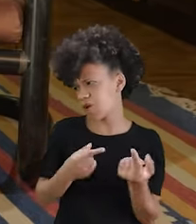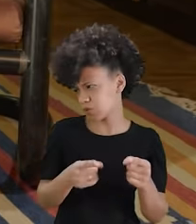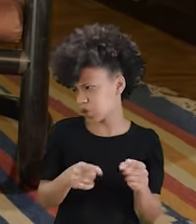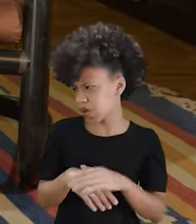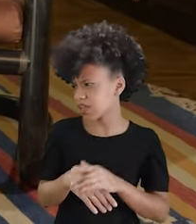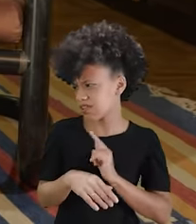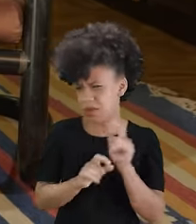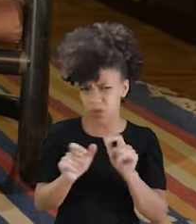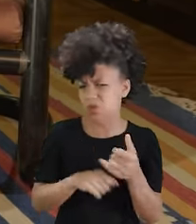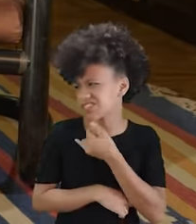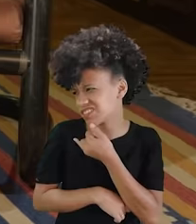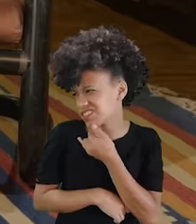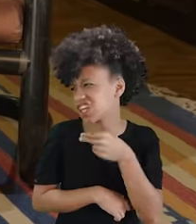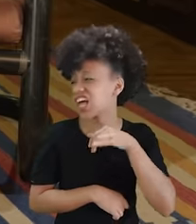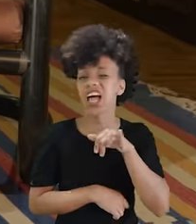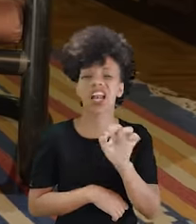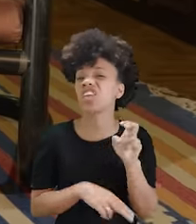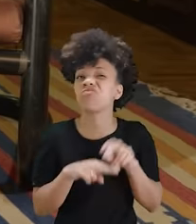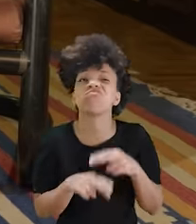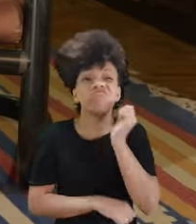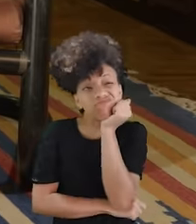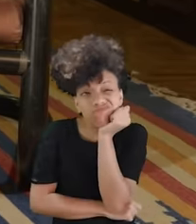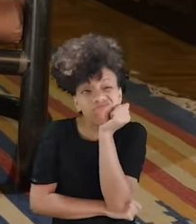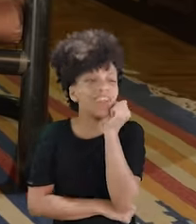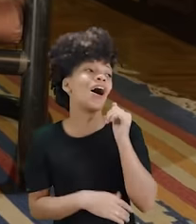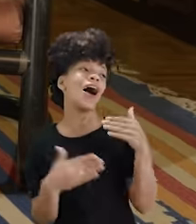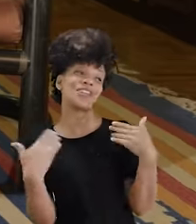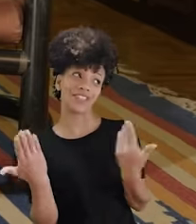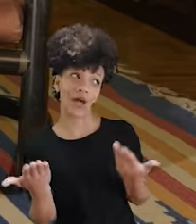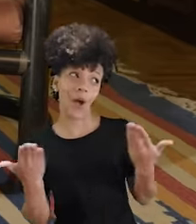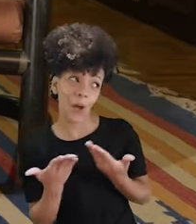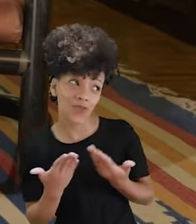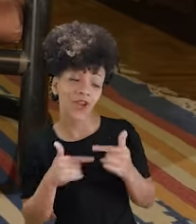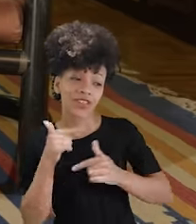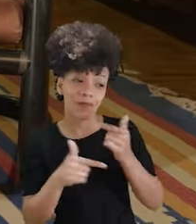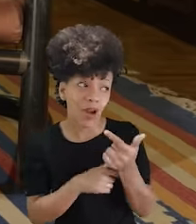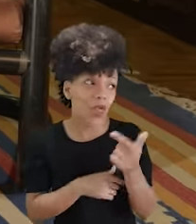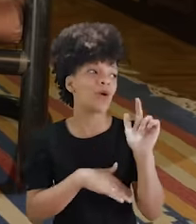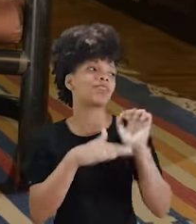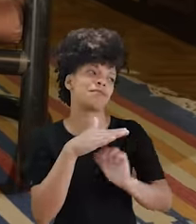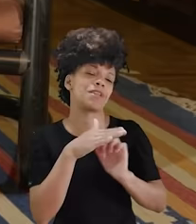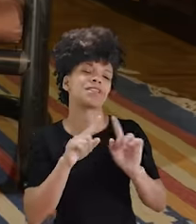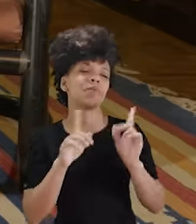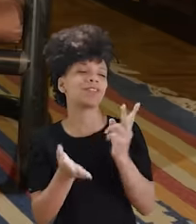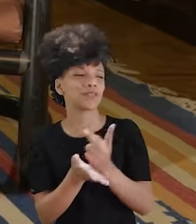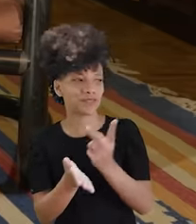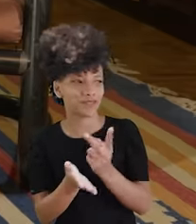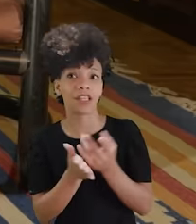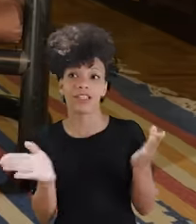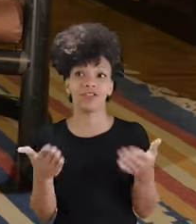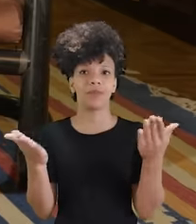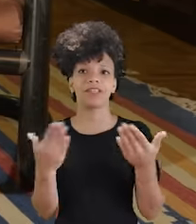churrasco animar a gente Elaine a galera tá meio triste olhe Almeida tá sentada hoje em dia eu trabalho numa outra vertente Mas eu